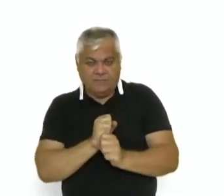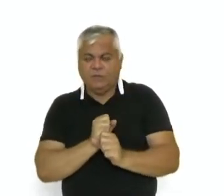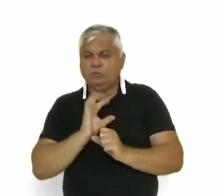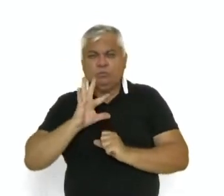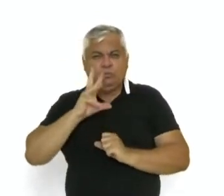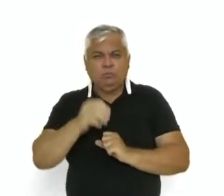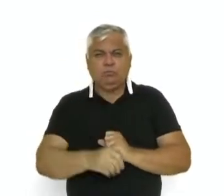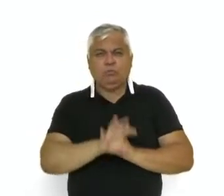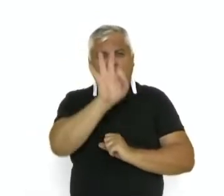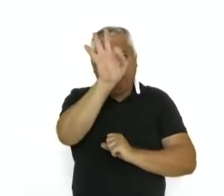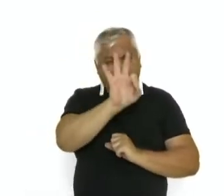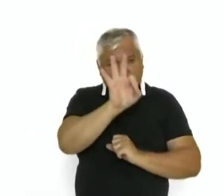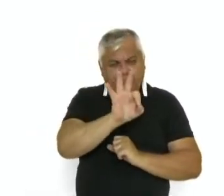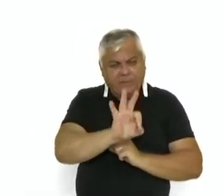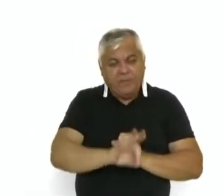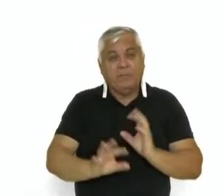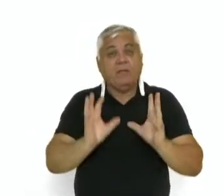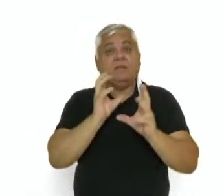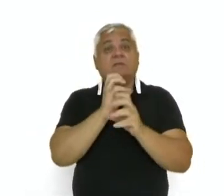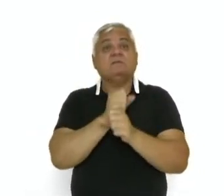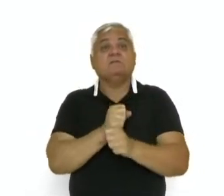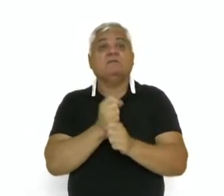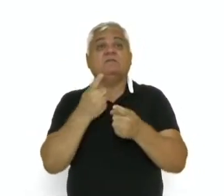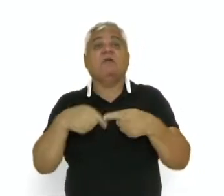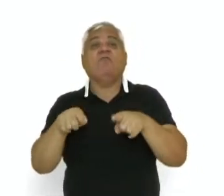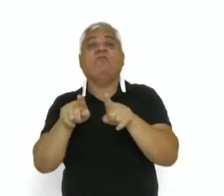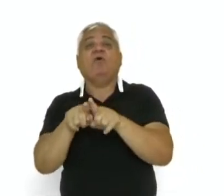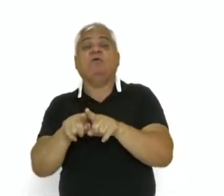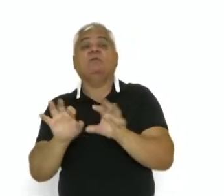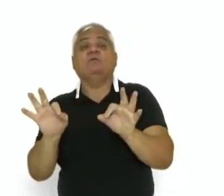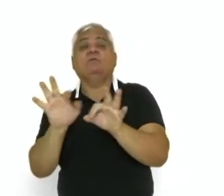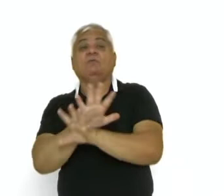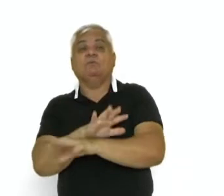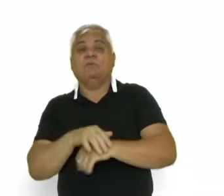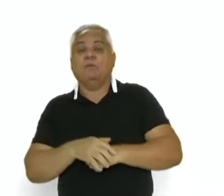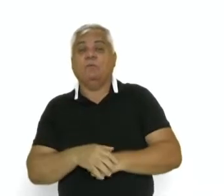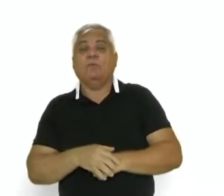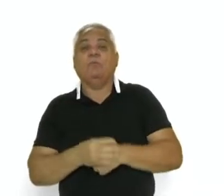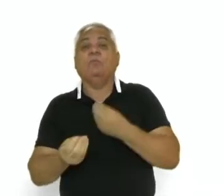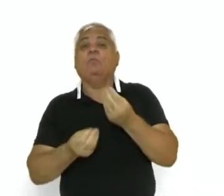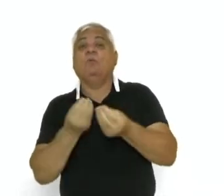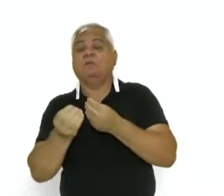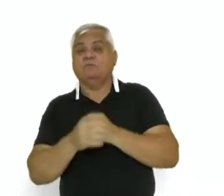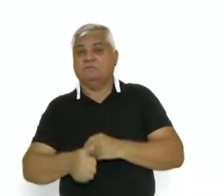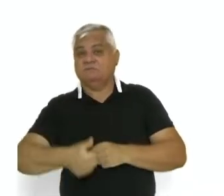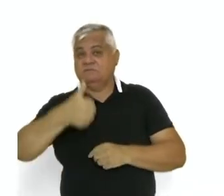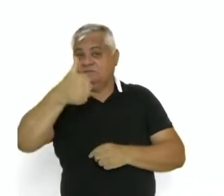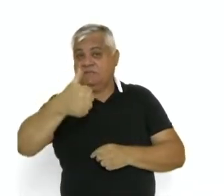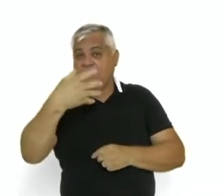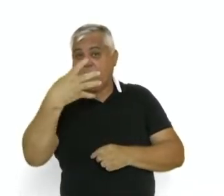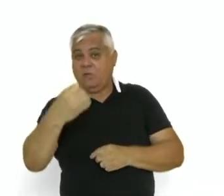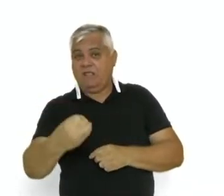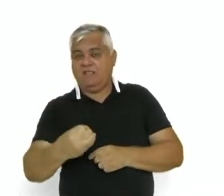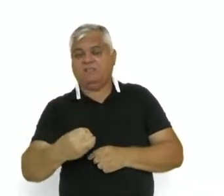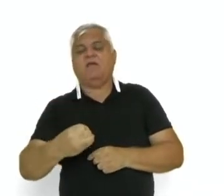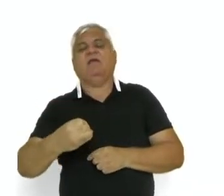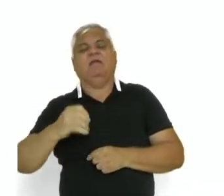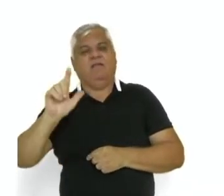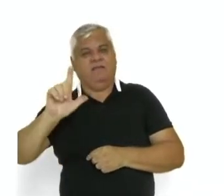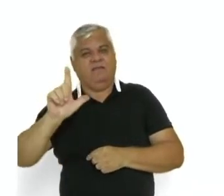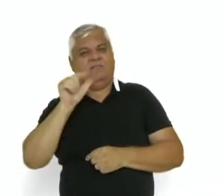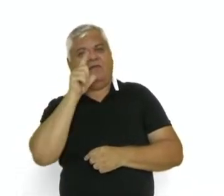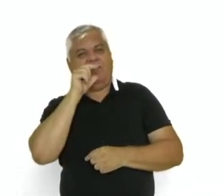calculadas anteriormente, voltamos no total inicial, ou seja, 140 litros